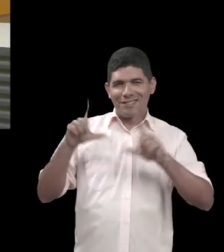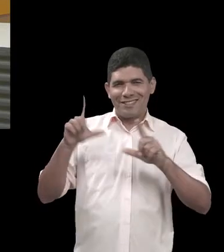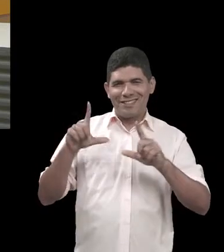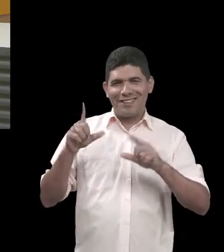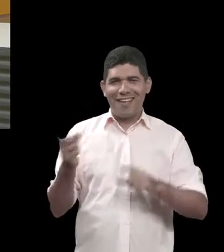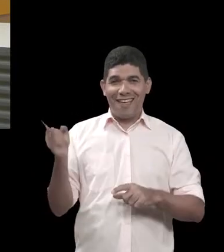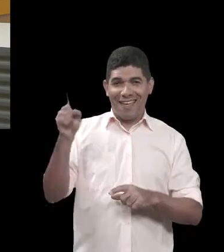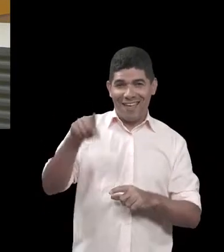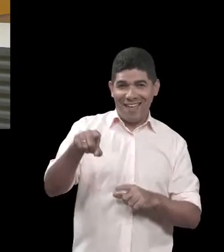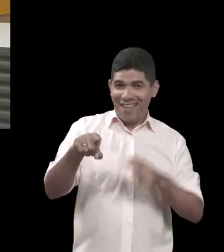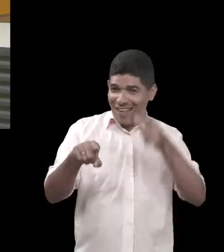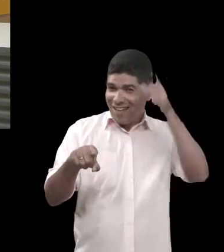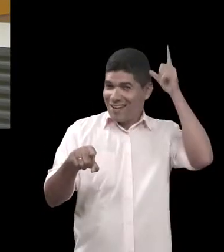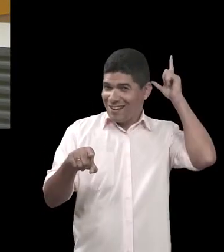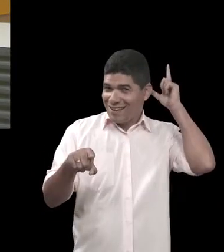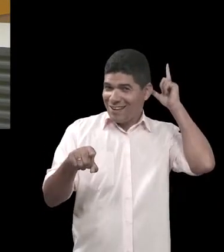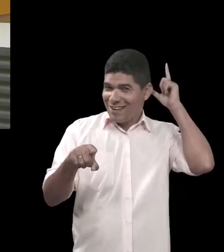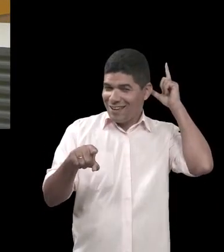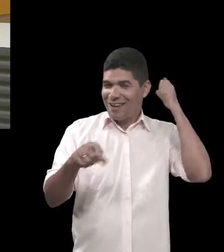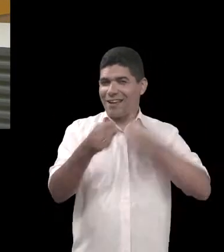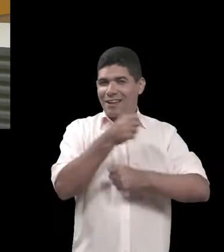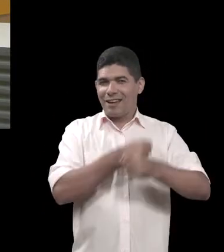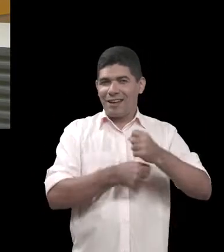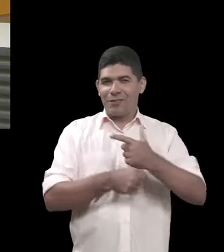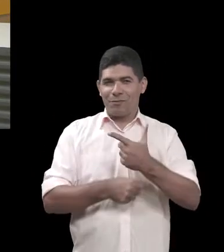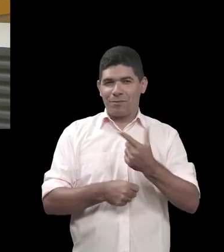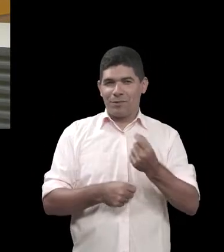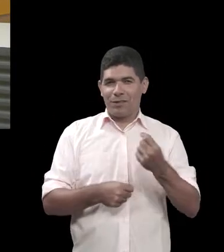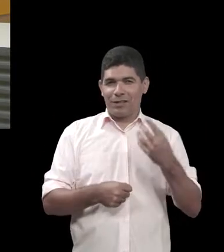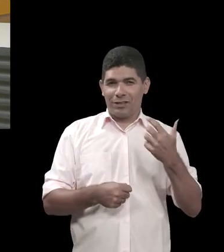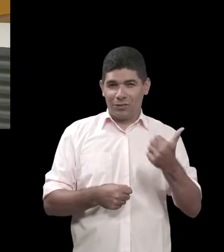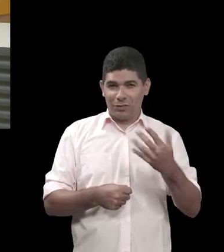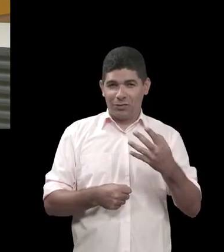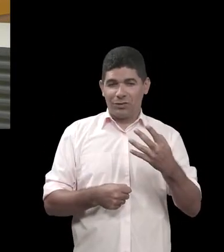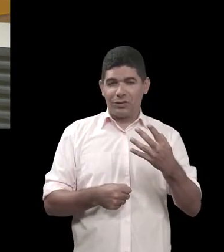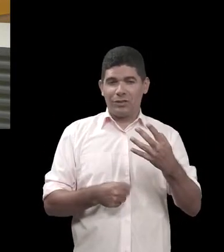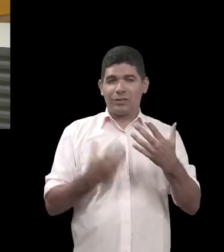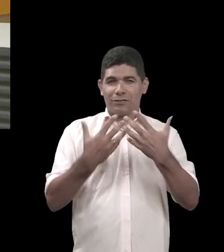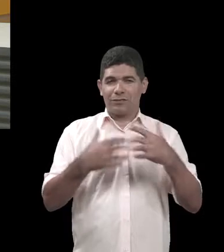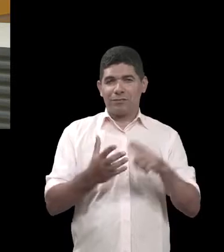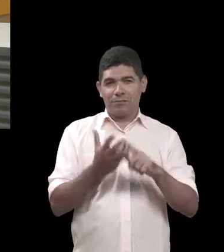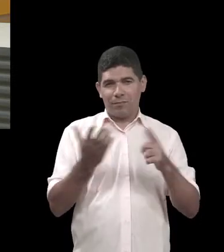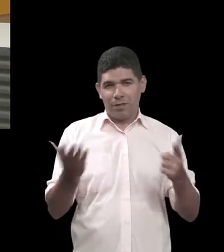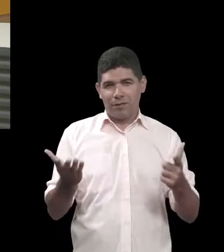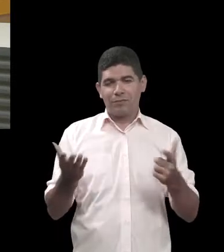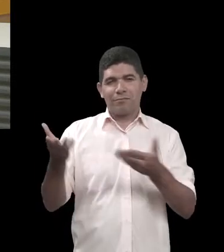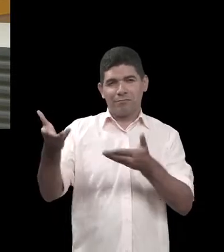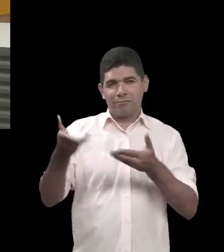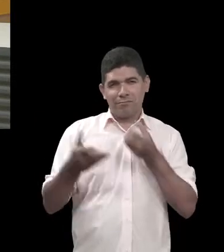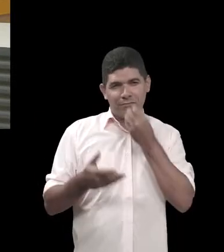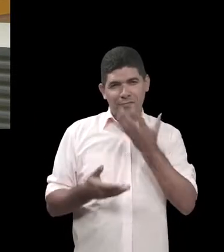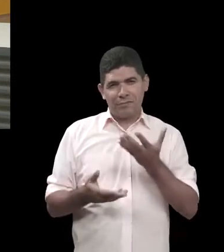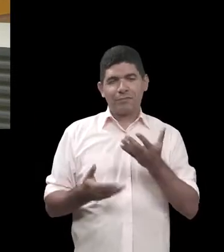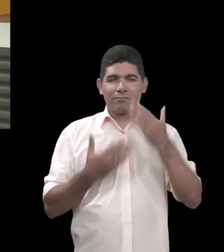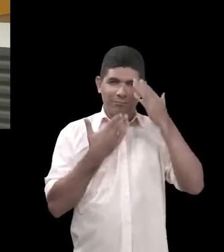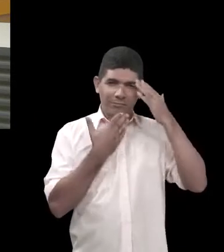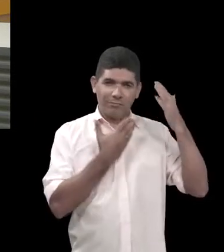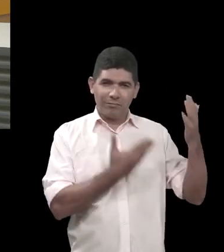Liz já foi entrevistada aqui, né, em 2014, no programa Educação em Pauta. Seja bem-vinda mais uma vez, Lara. Obrigada. A primeira